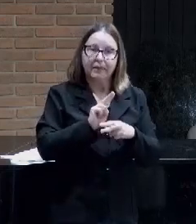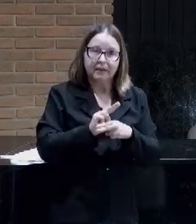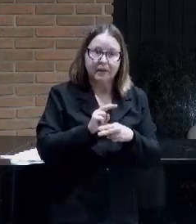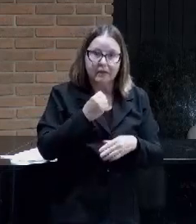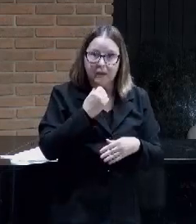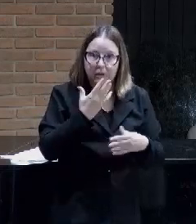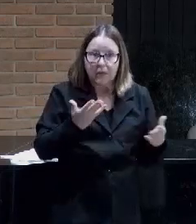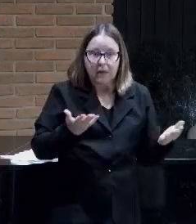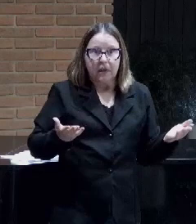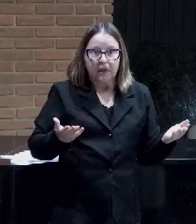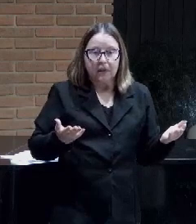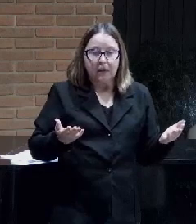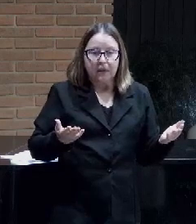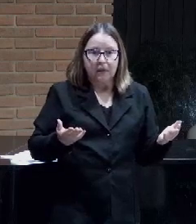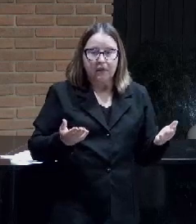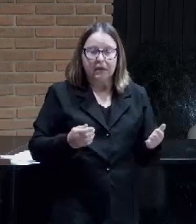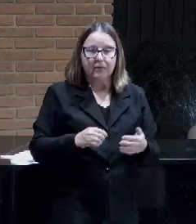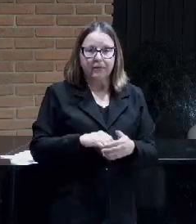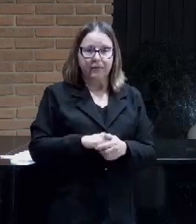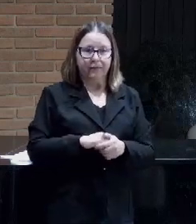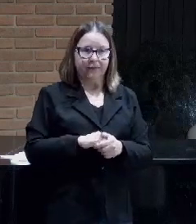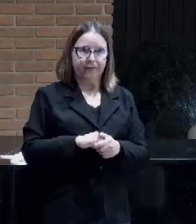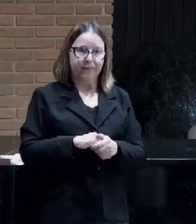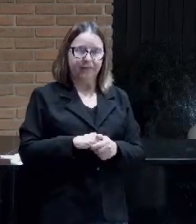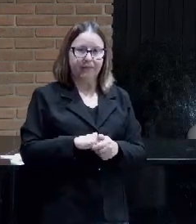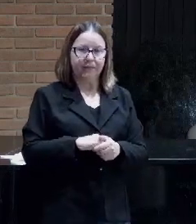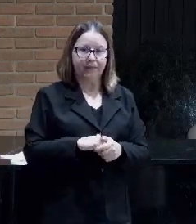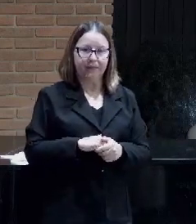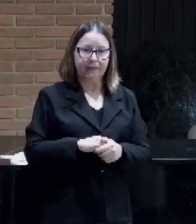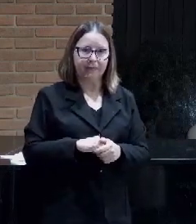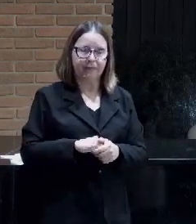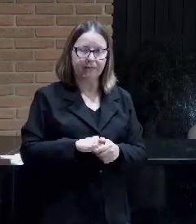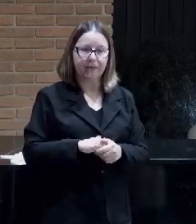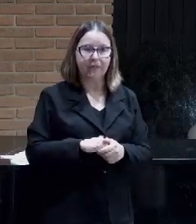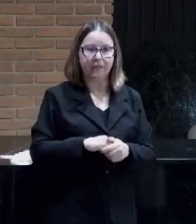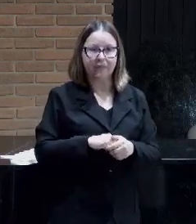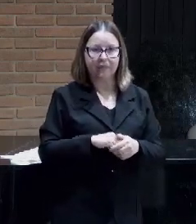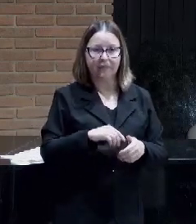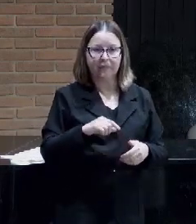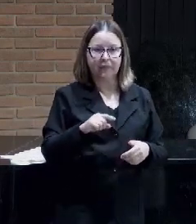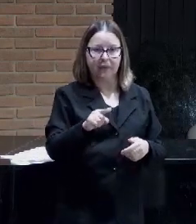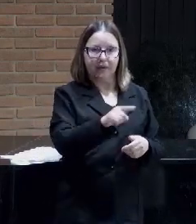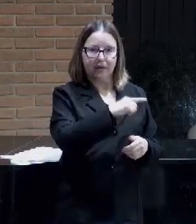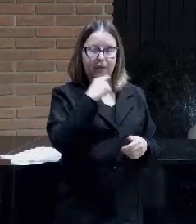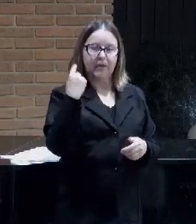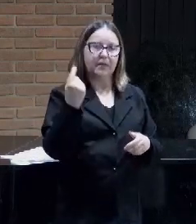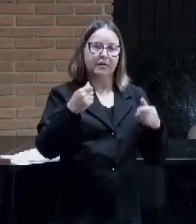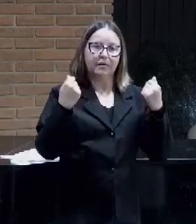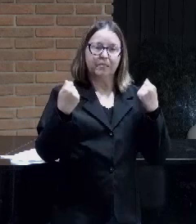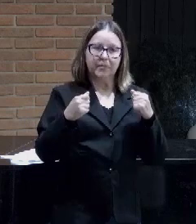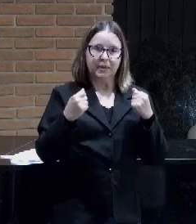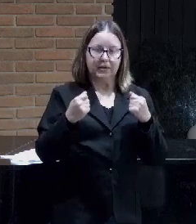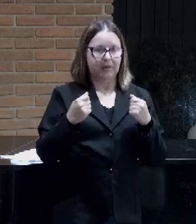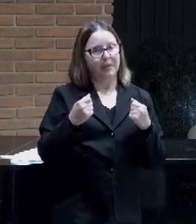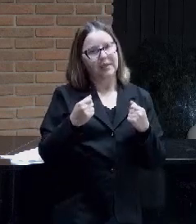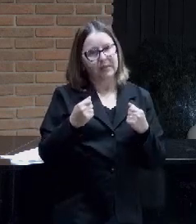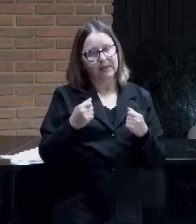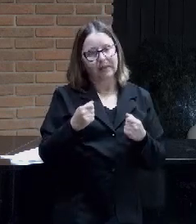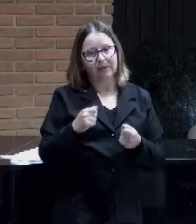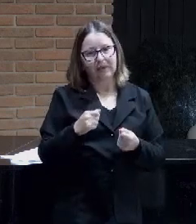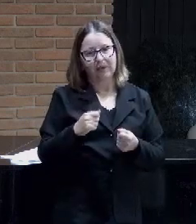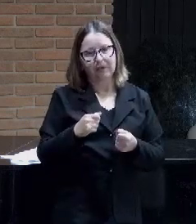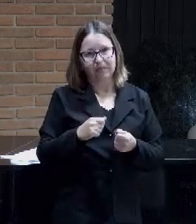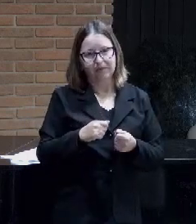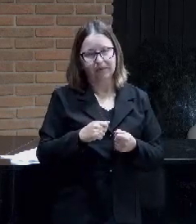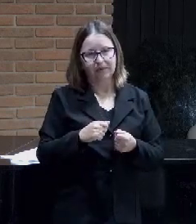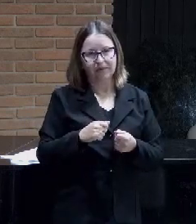posso exigir que haja da parte do outro para que eu possa dar de graça? Nós temos que dar de graça e dar a outra face. Assim como os